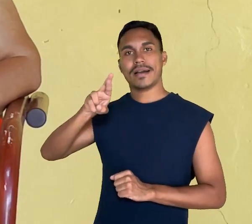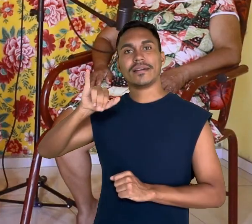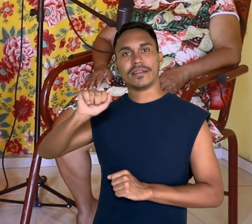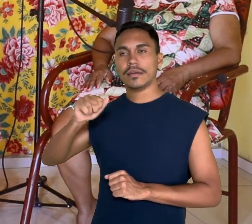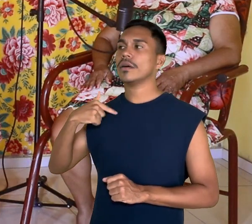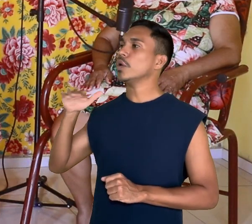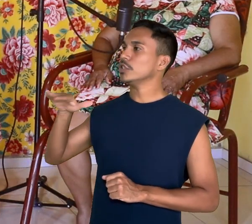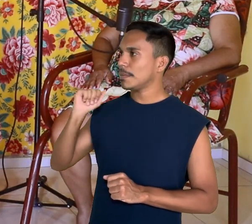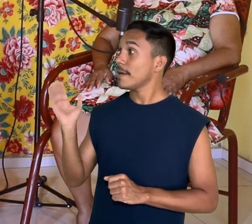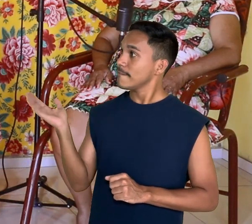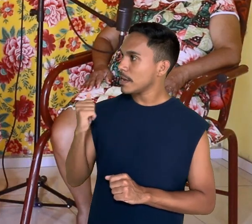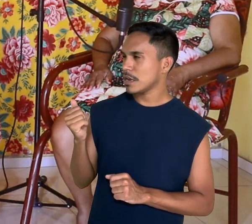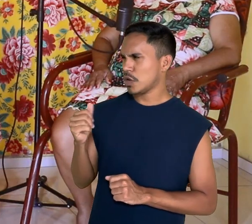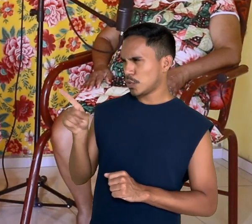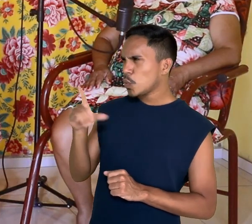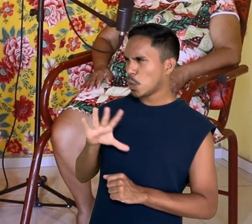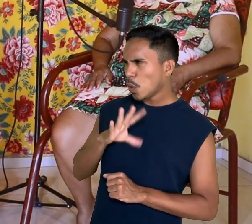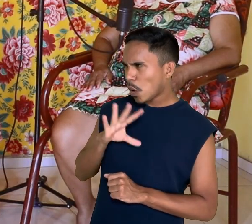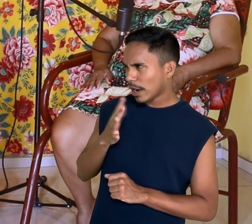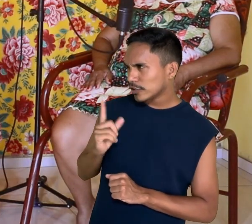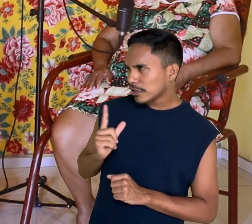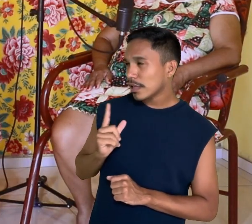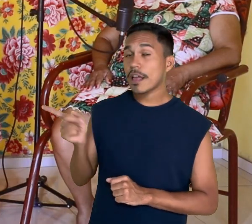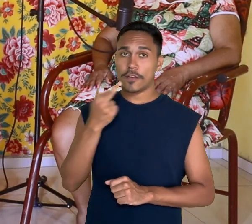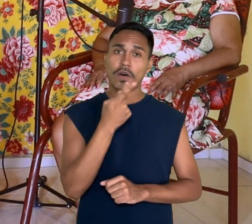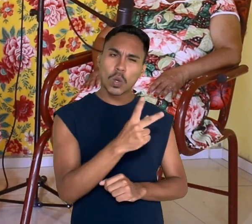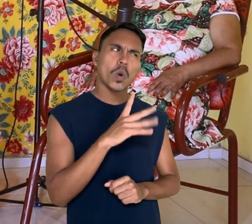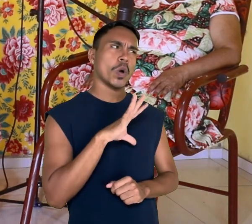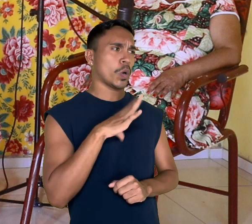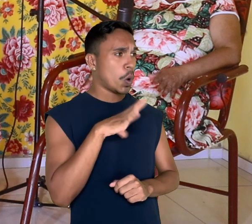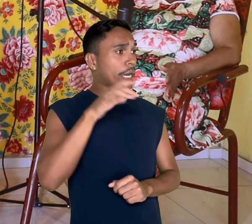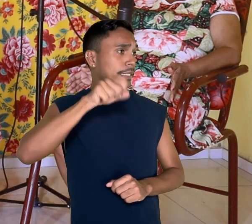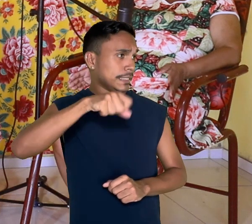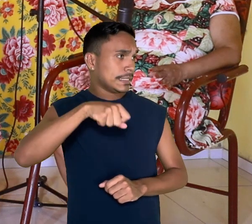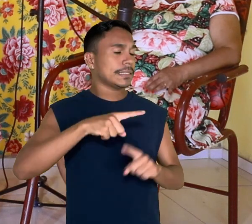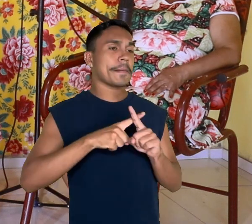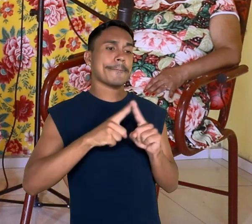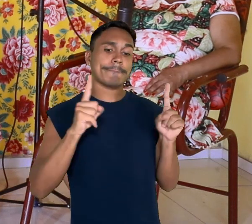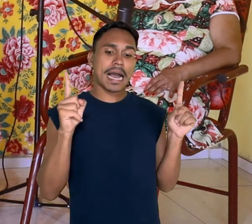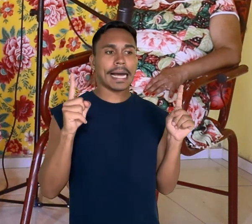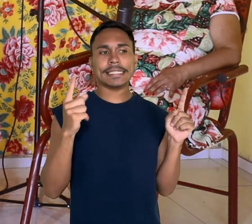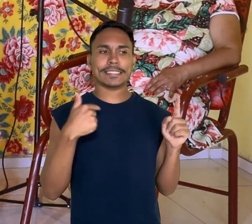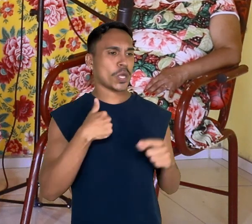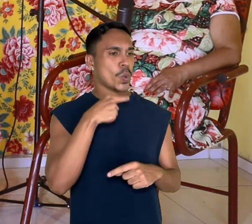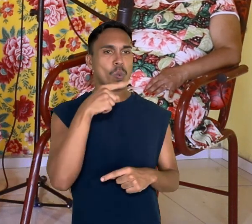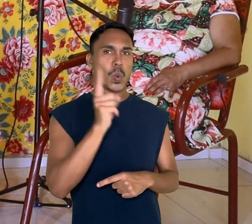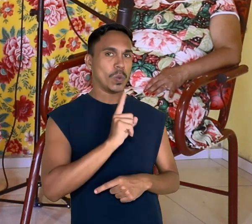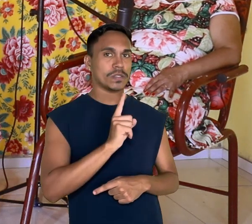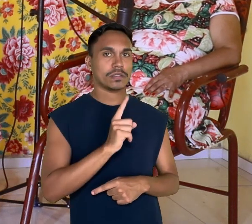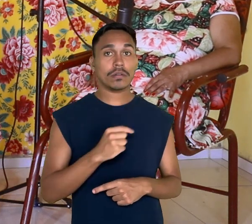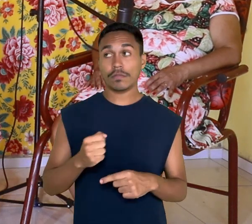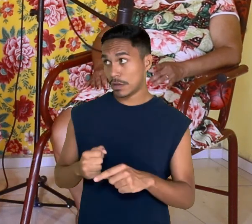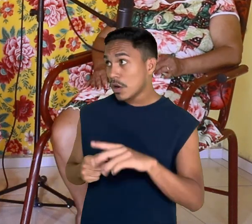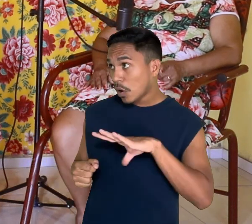Maria. Eu disse, Maria, tu tem coragem? Ela disse, mulher, eu até tenho coragem, eu só não sei se eu vou conseguir. Eu